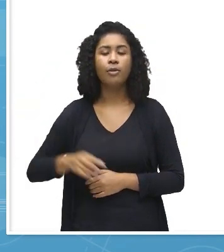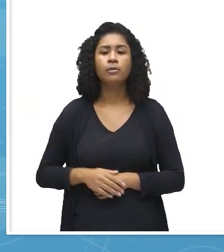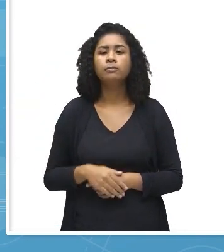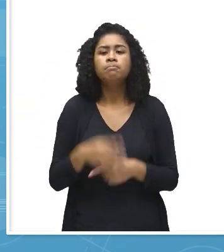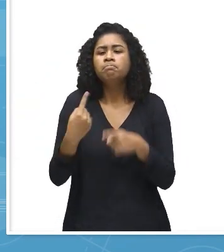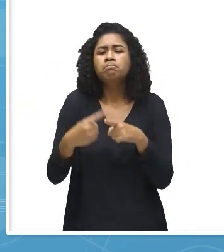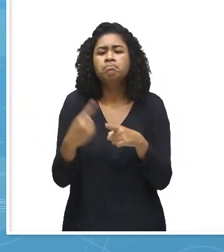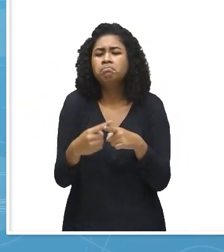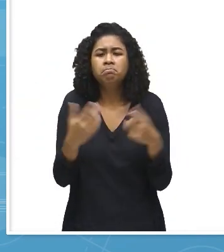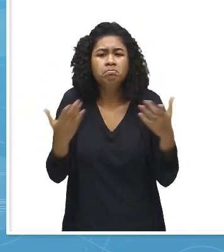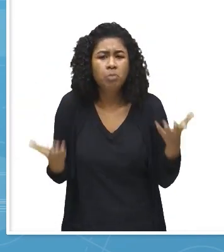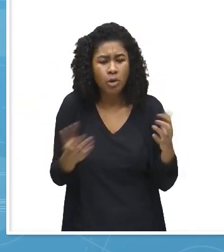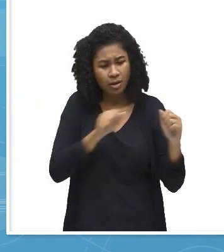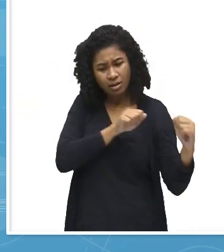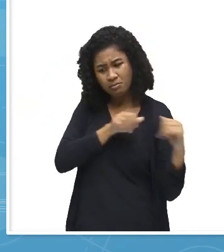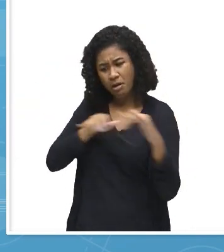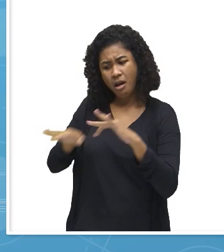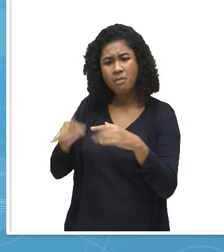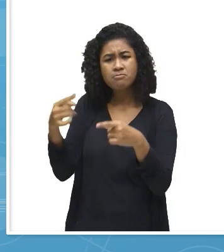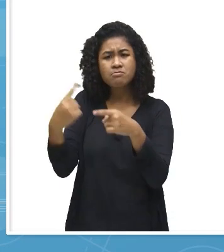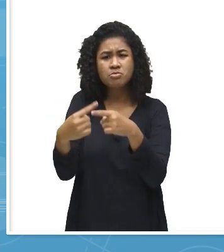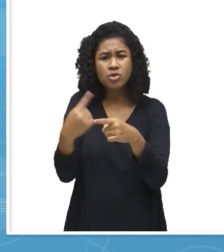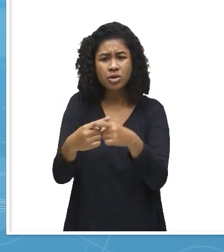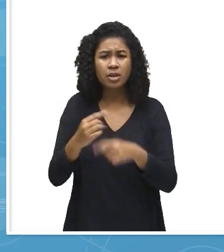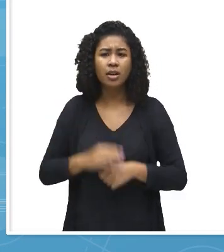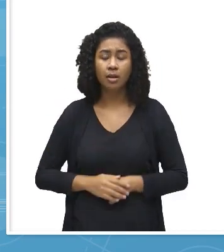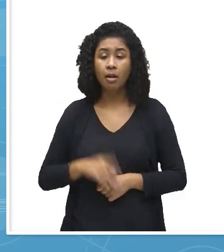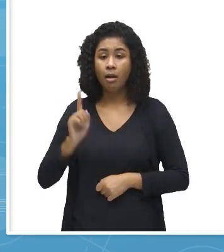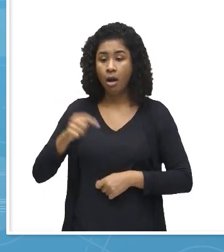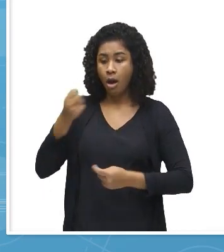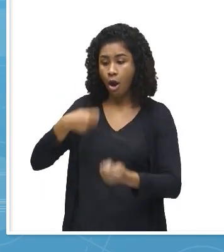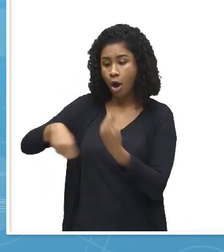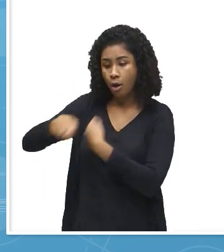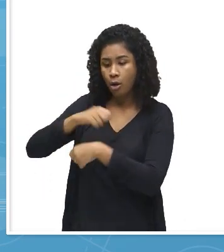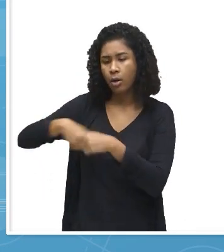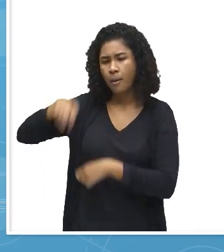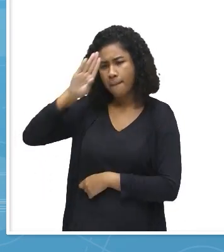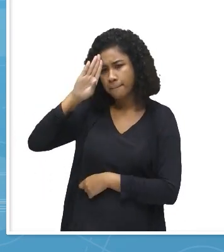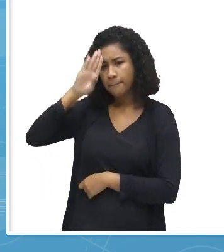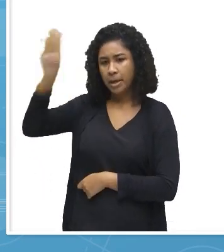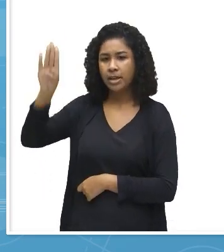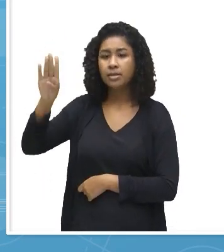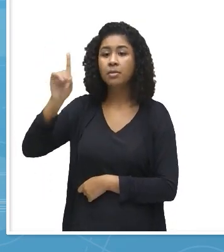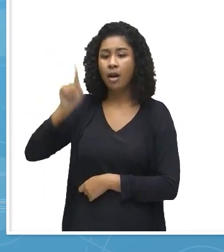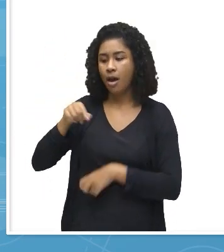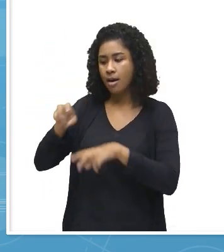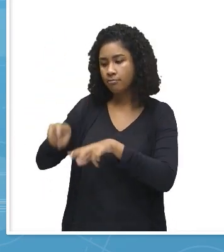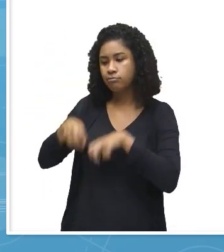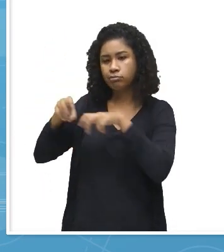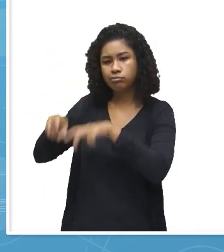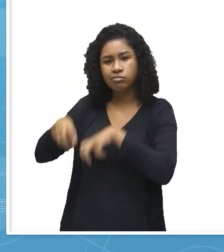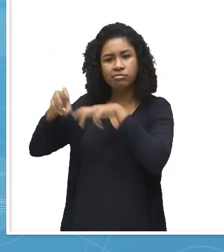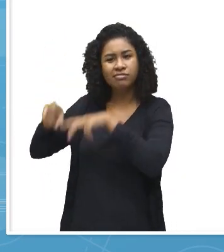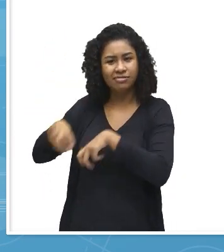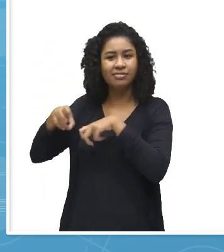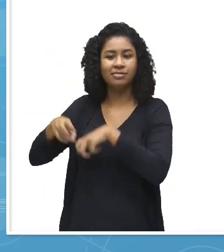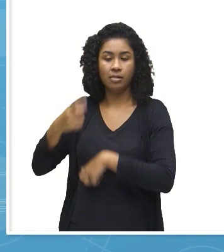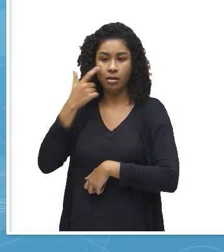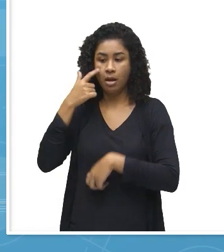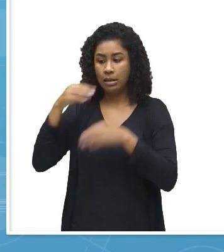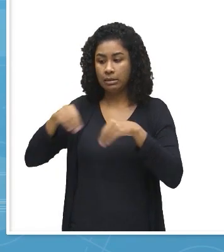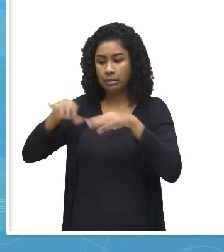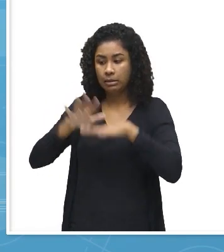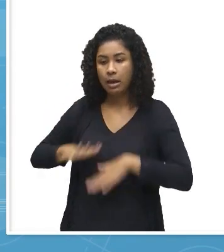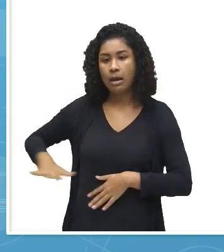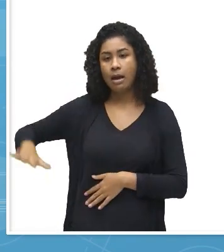ser a principal fonte econômica desse período. Então, no feudalismo, a terra, lembre-se, a terra é